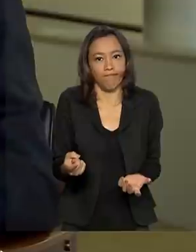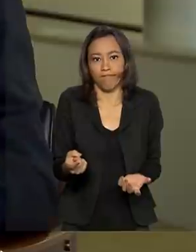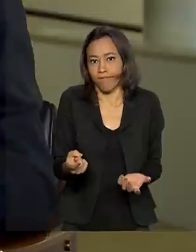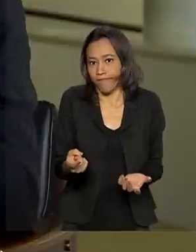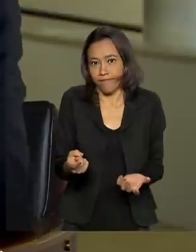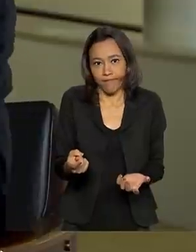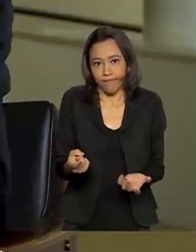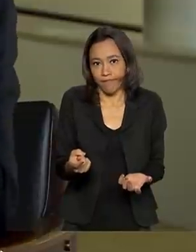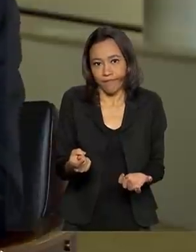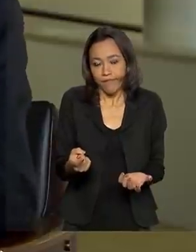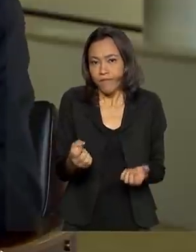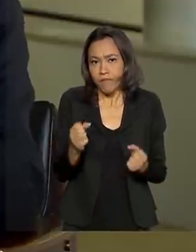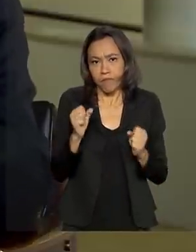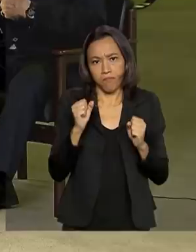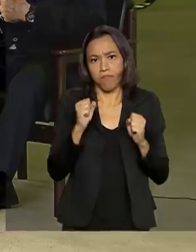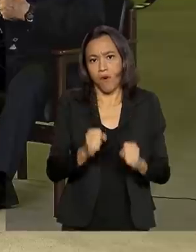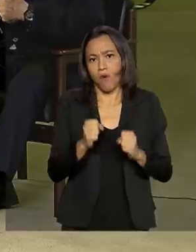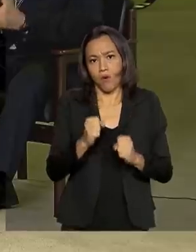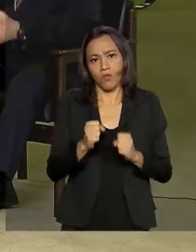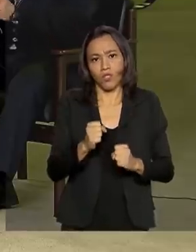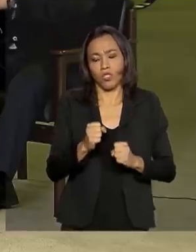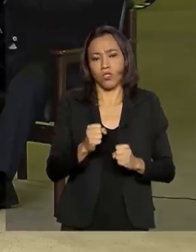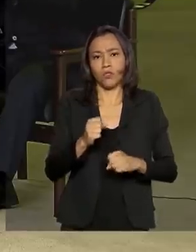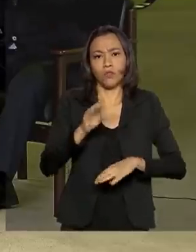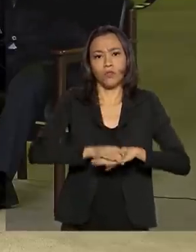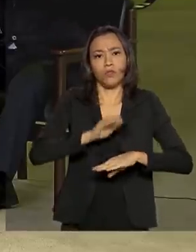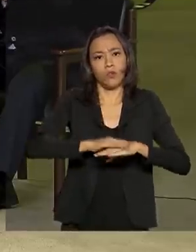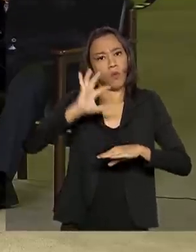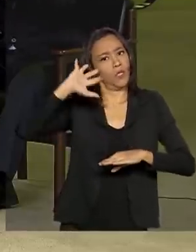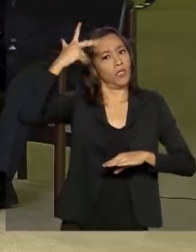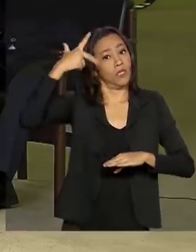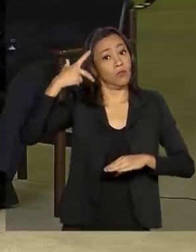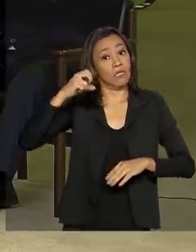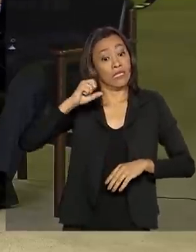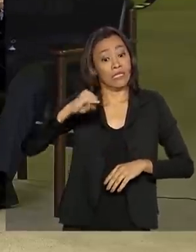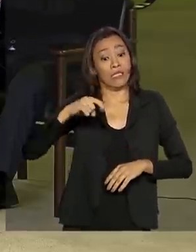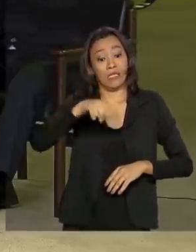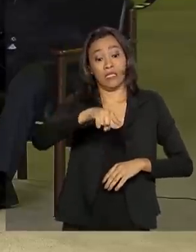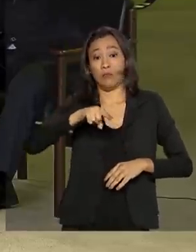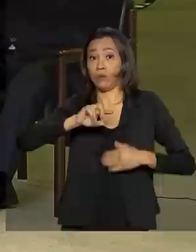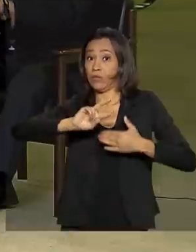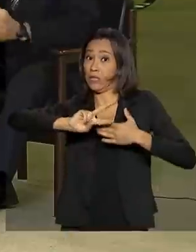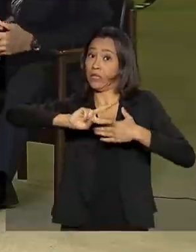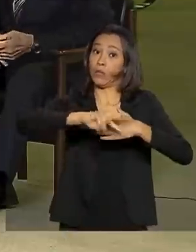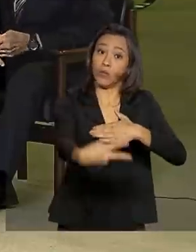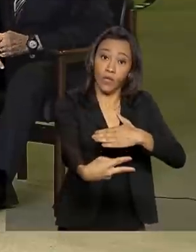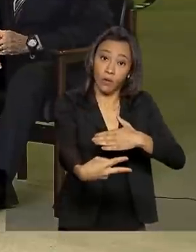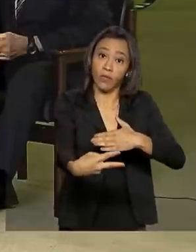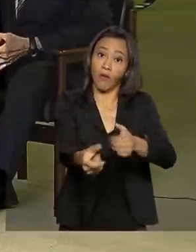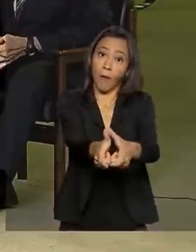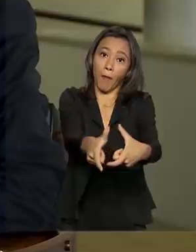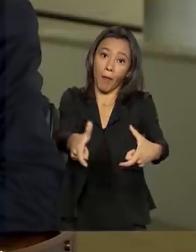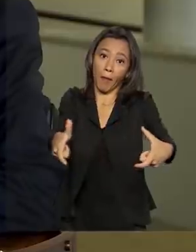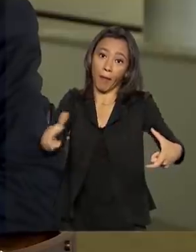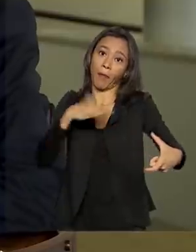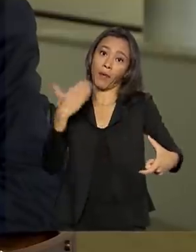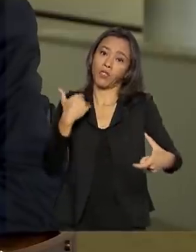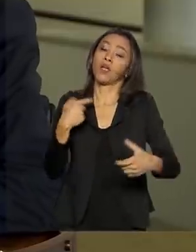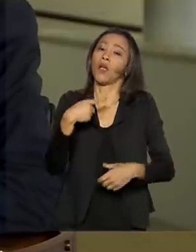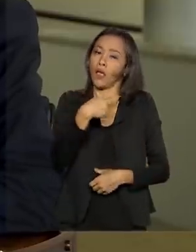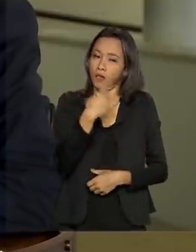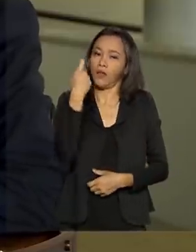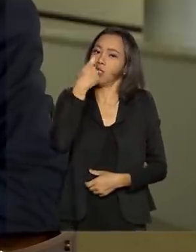pode tomar nenhuma medida se ele sabe que aquilo ali vai trazer como consequência um aumento de óbitos. Ele tem essa